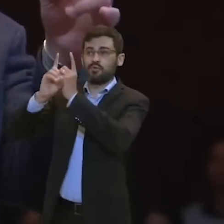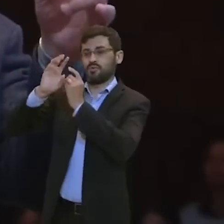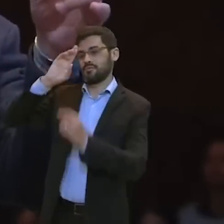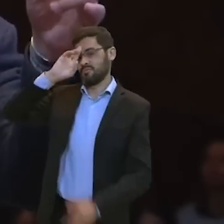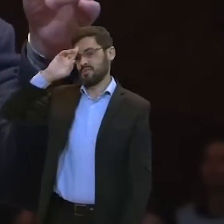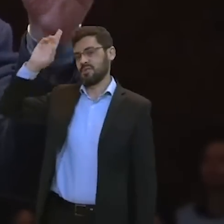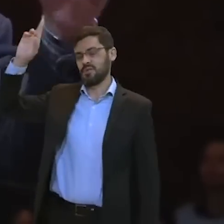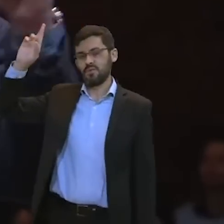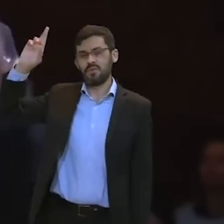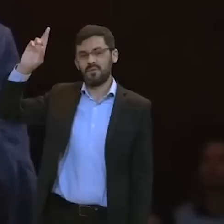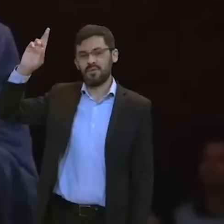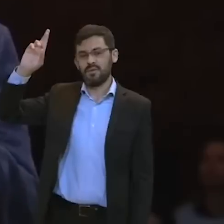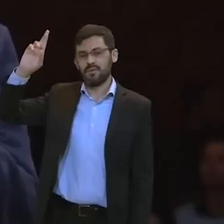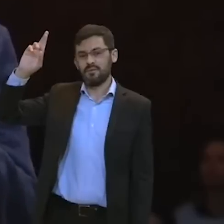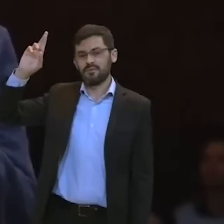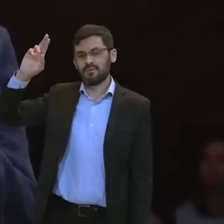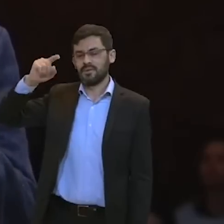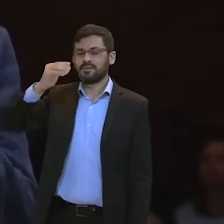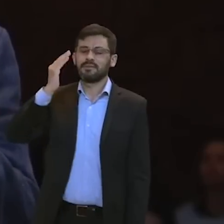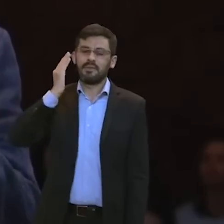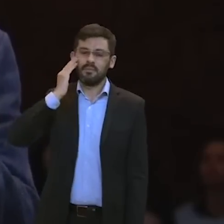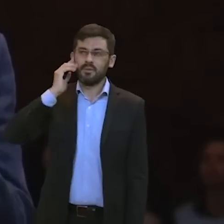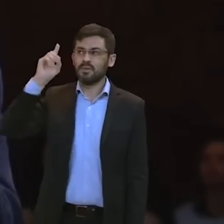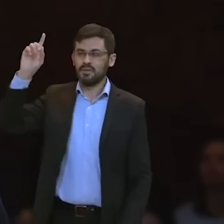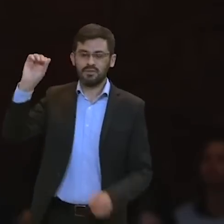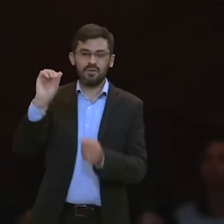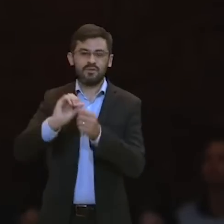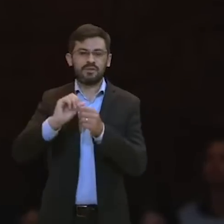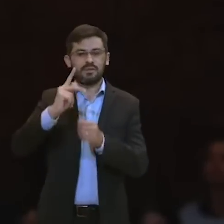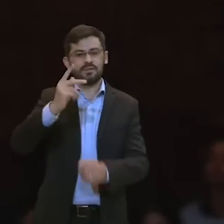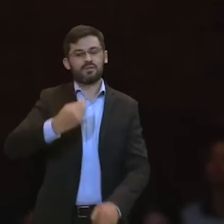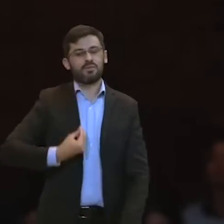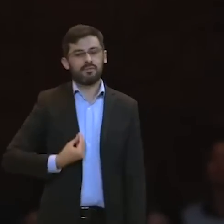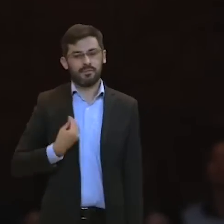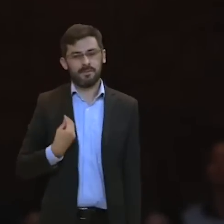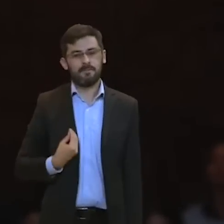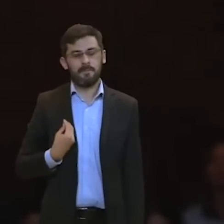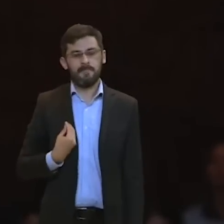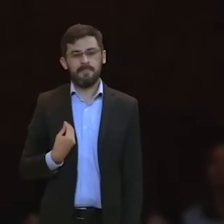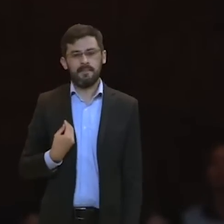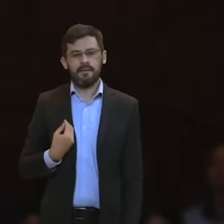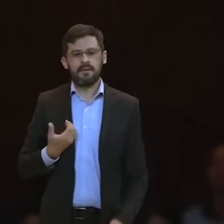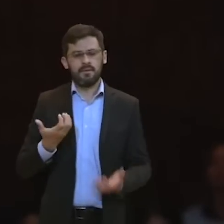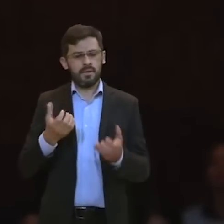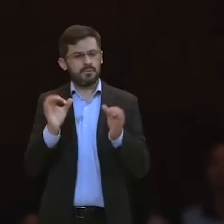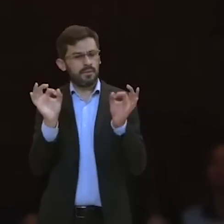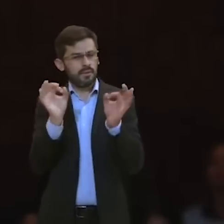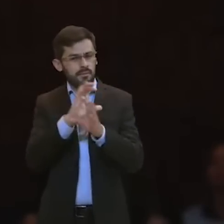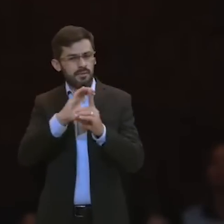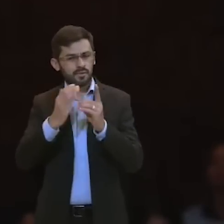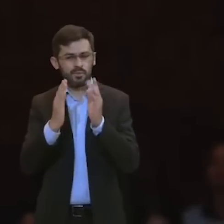ver o que eu vou fazer na tua vida. Eu quero terminar esse culto orando com você.